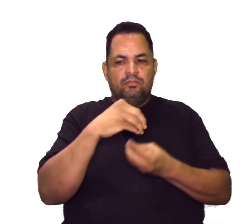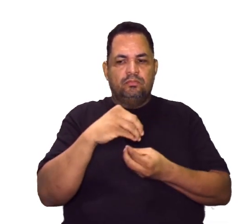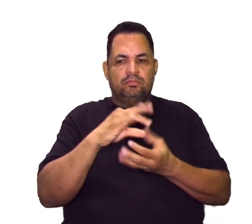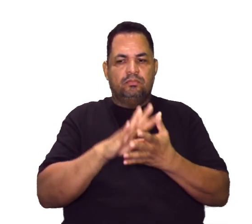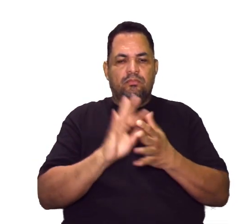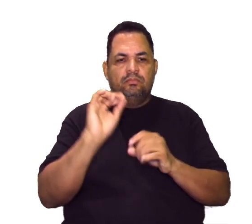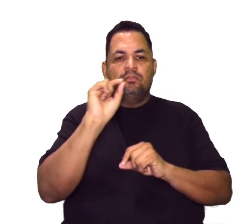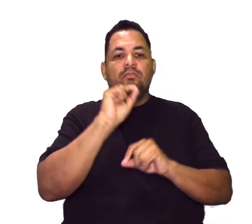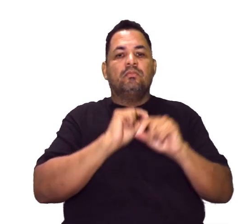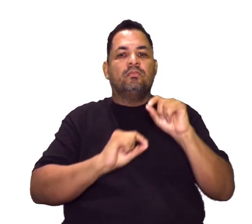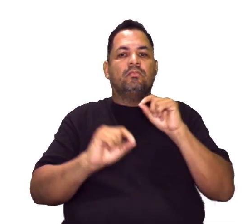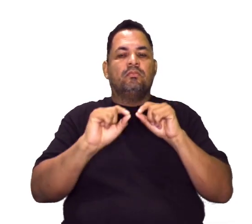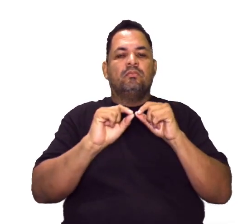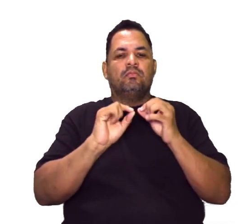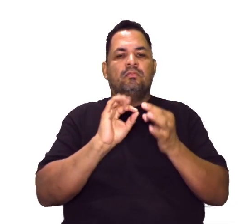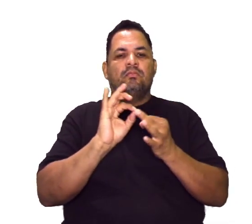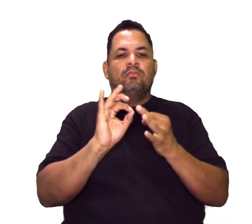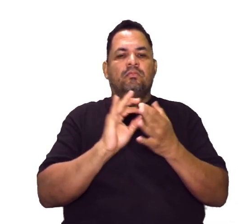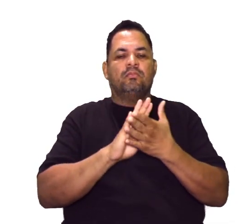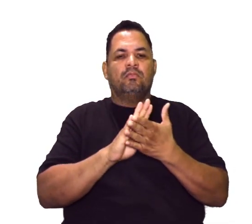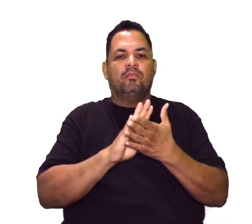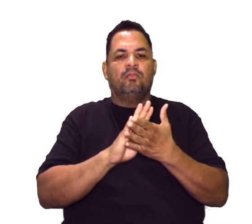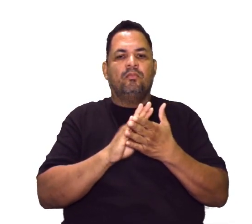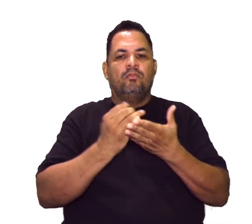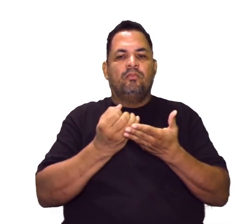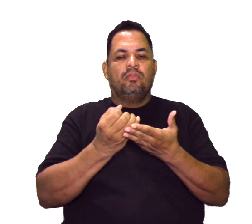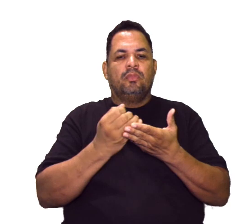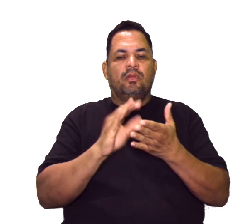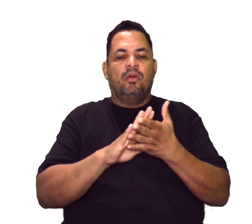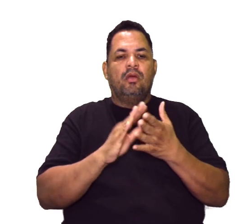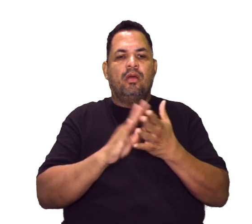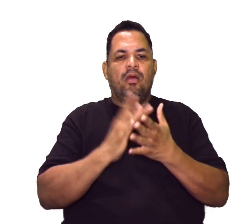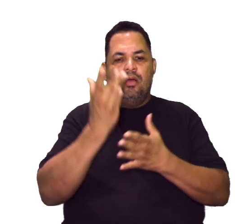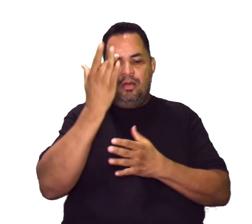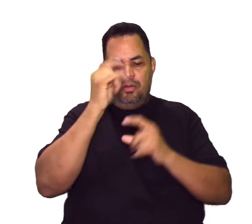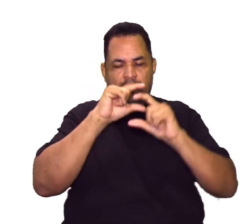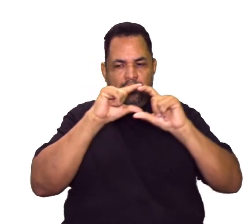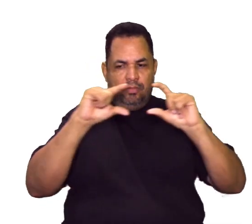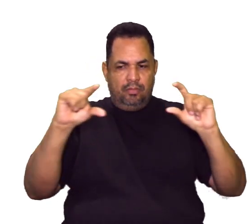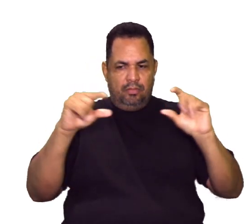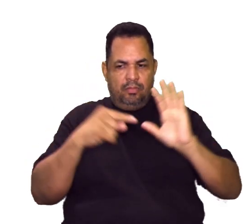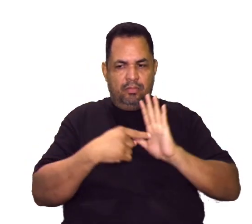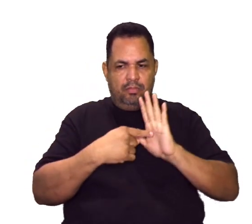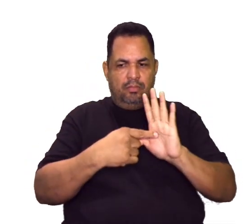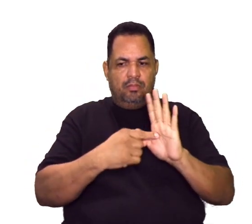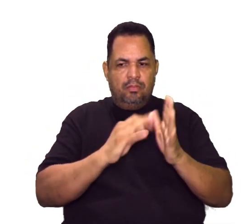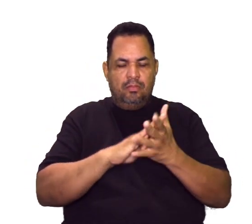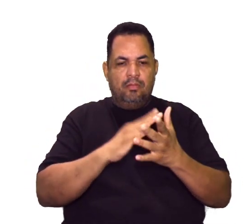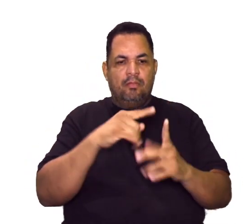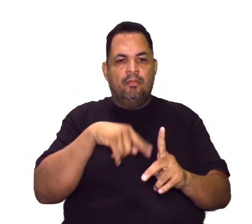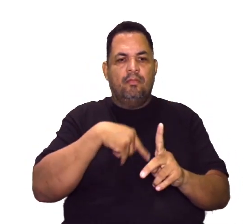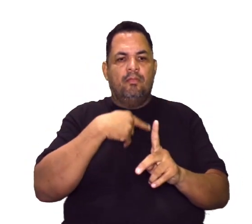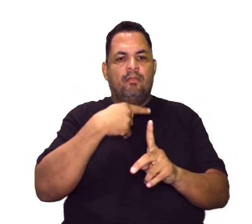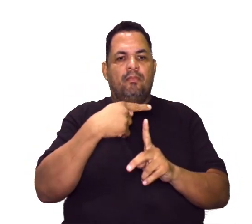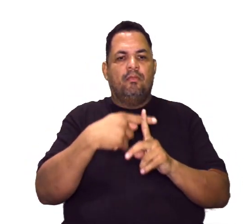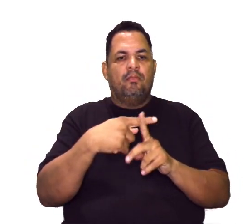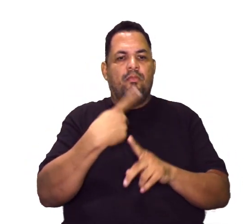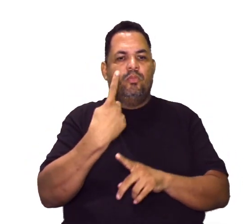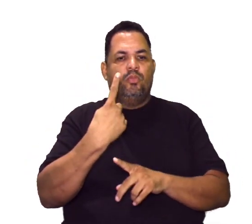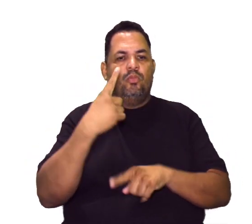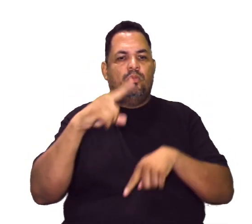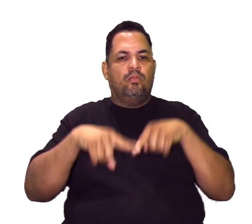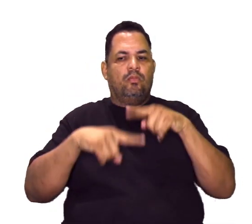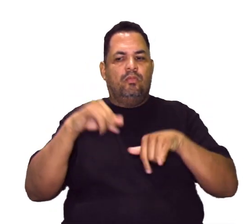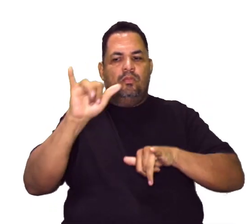Substância composta são aquelas cuja fórmula apresenta mais de um elemento químico,